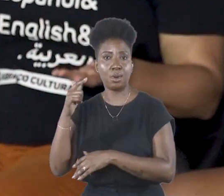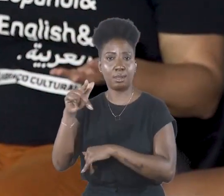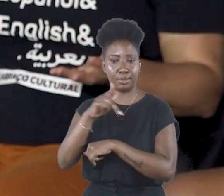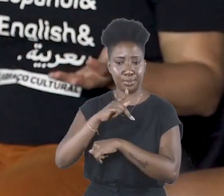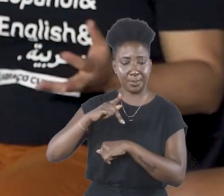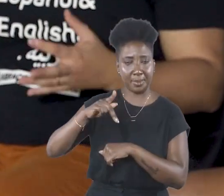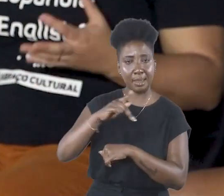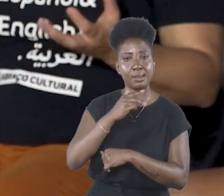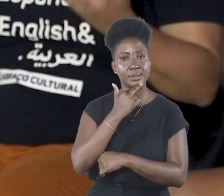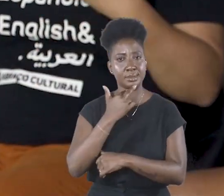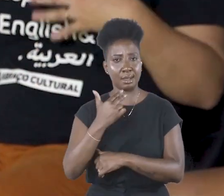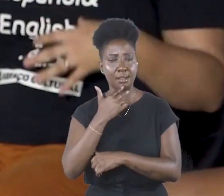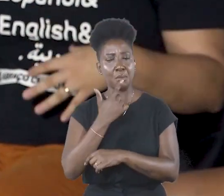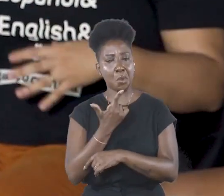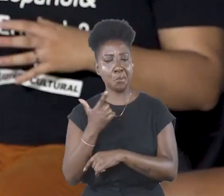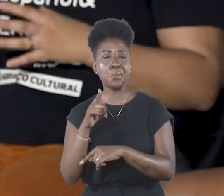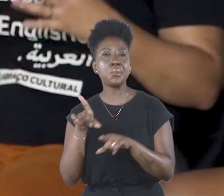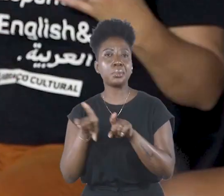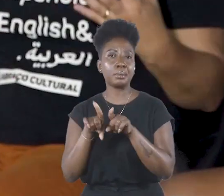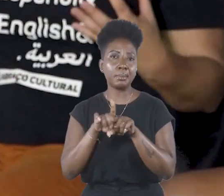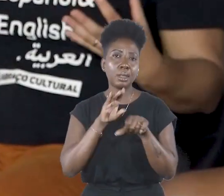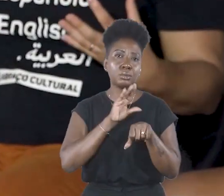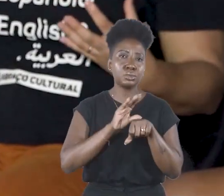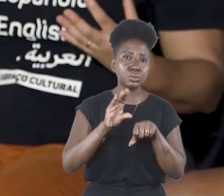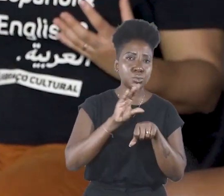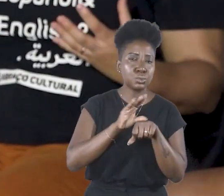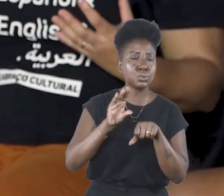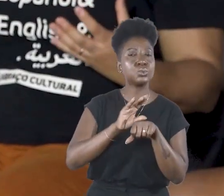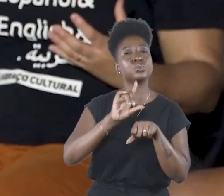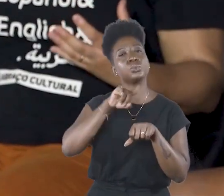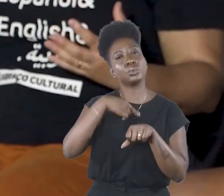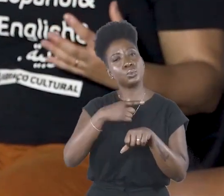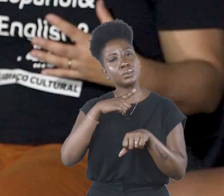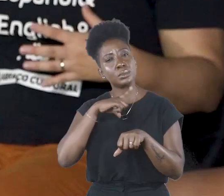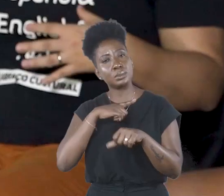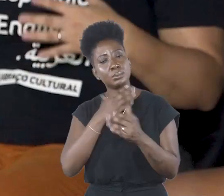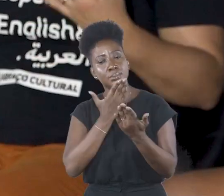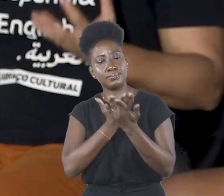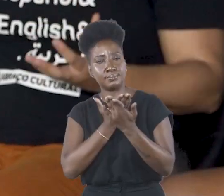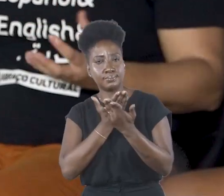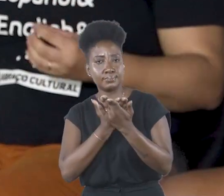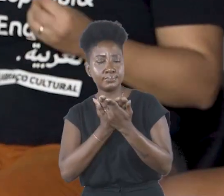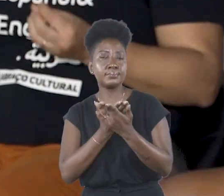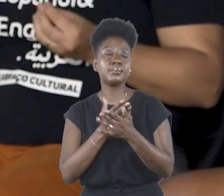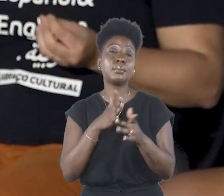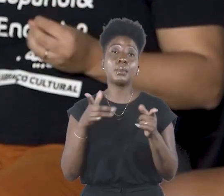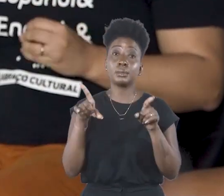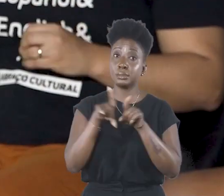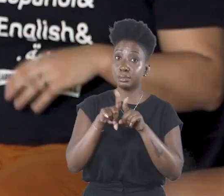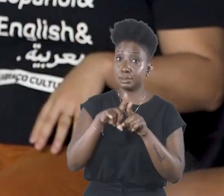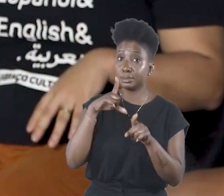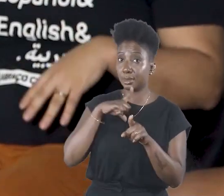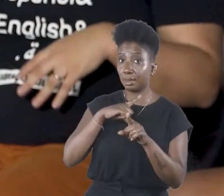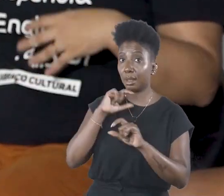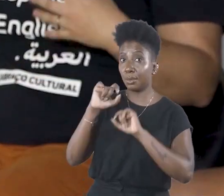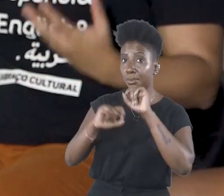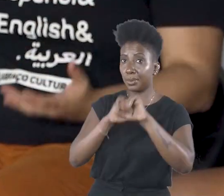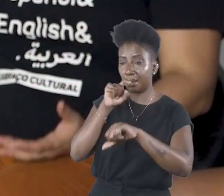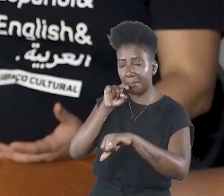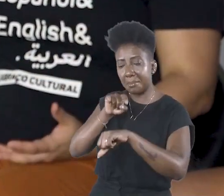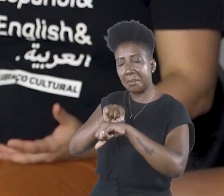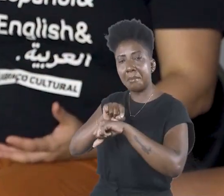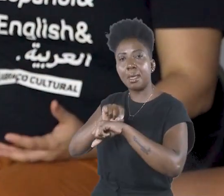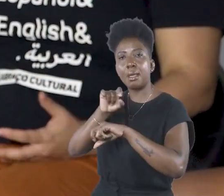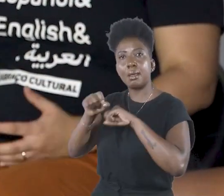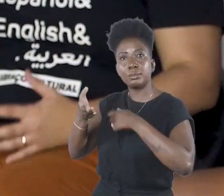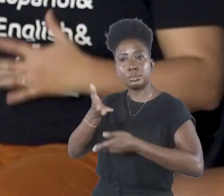língua estrangeira, muitas das vezes, então dentro dos programas, dos cursos regulares, a gente tem as aulas culturais em língua estrangeira,